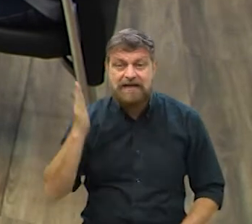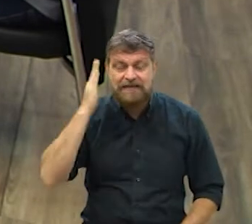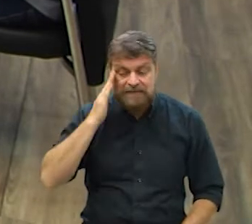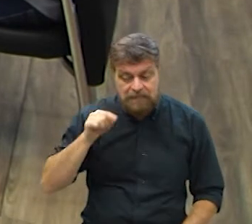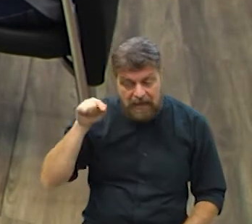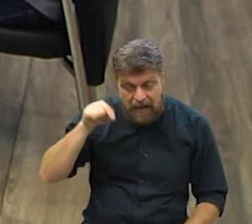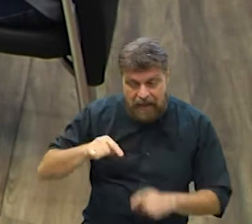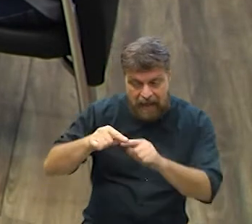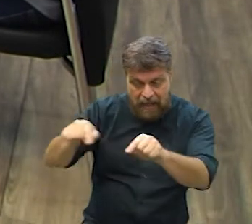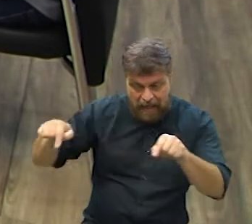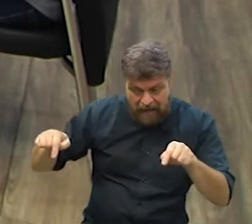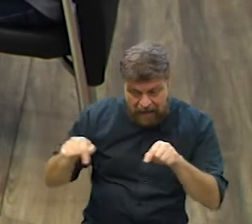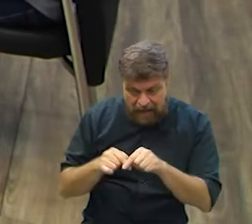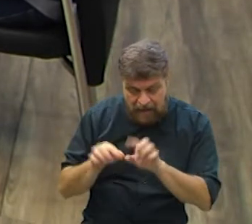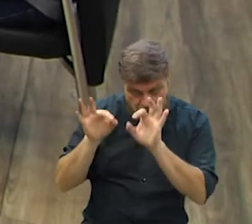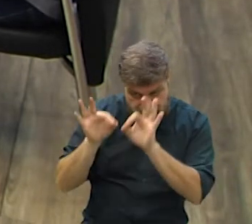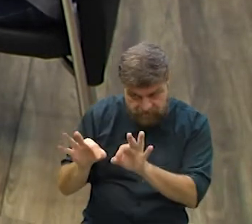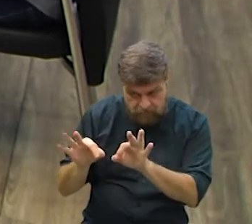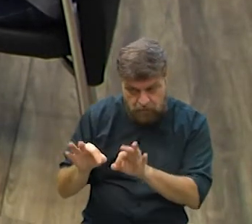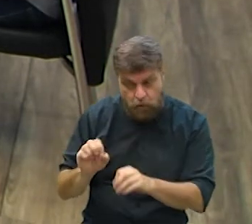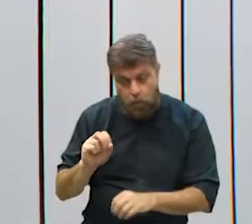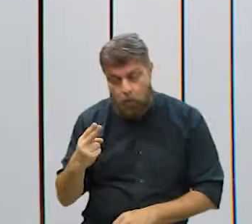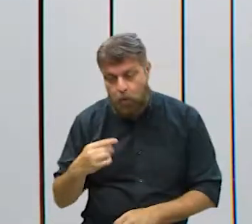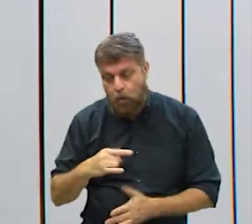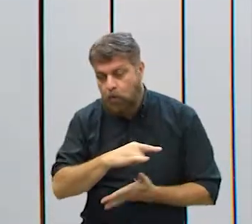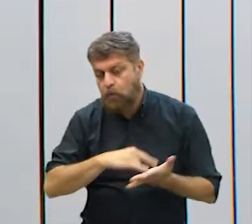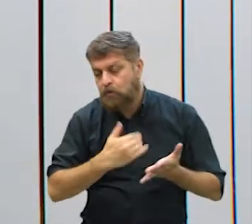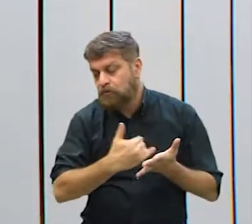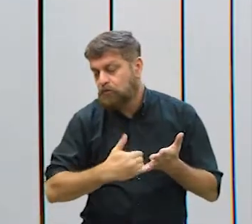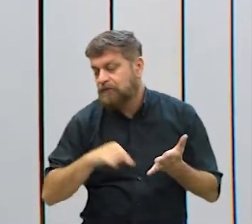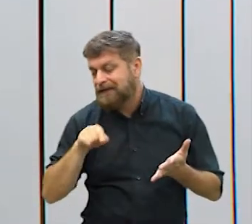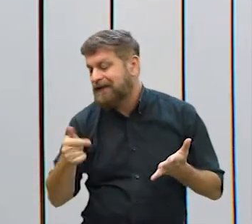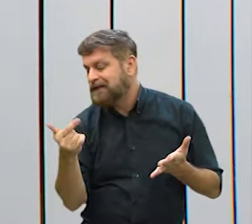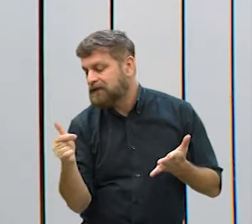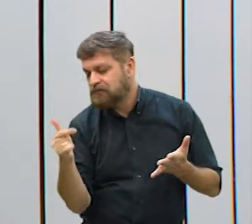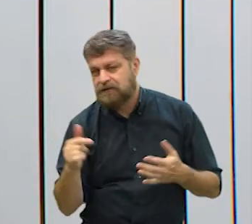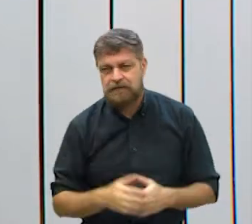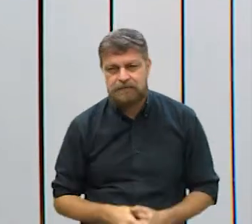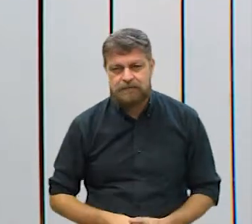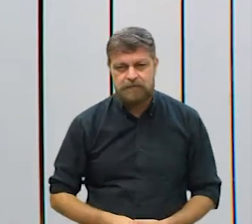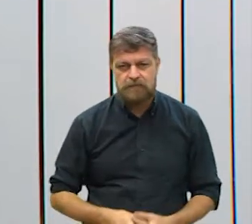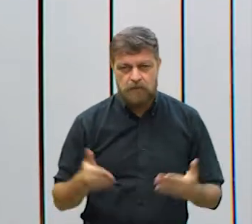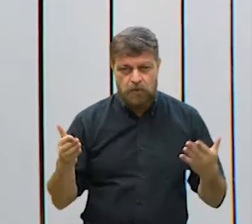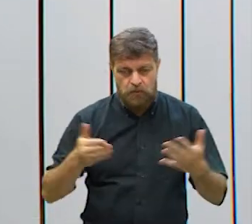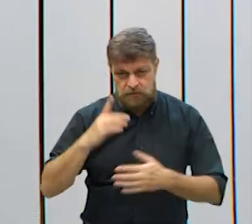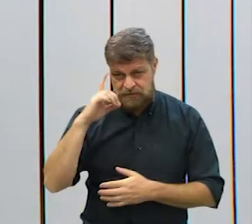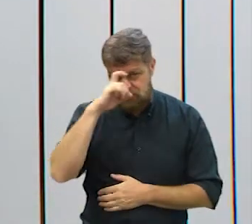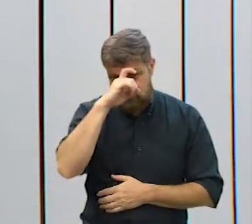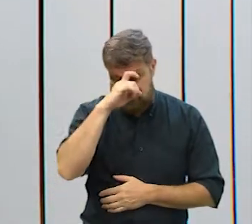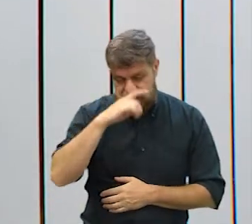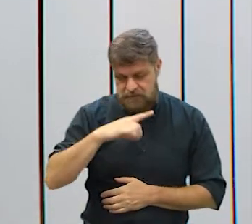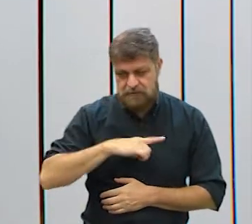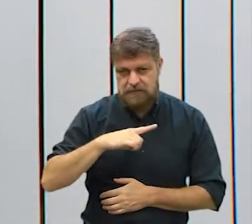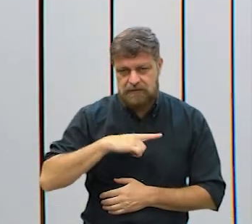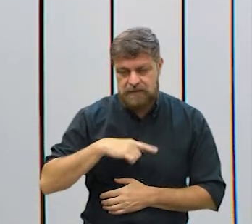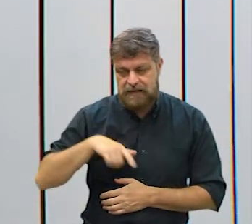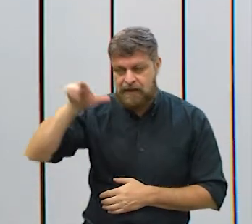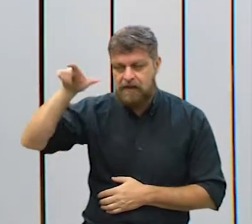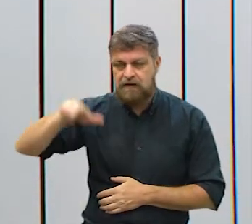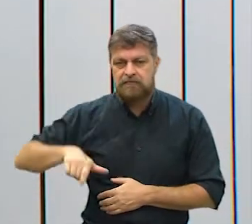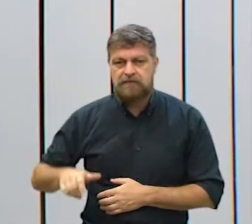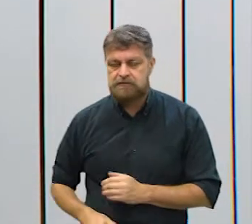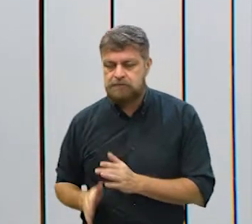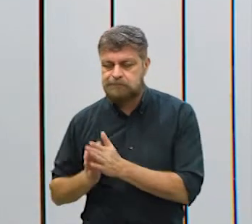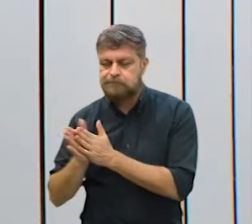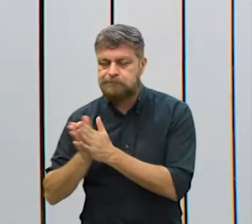certificar, para saber o que a pessoa está comprando. Eu acho que onde nós temos, Gabriel, a dificuldade, né? Sempre tem um